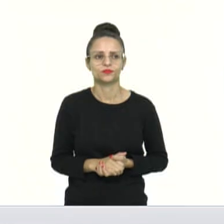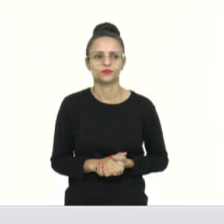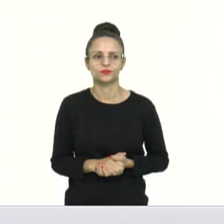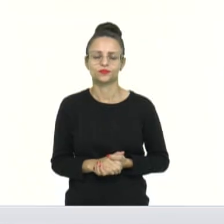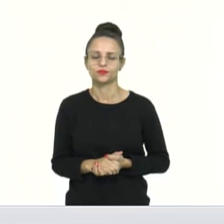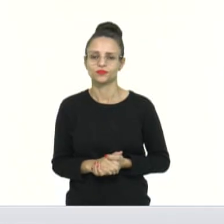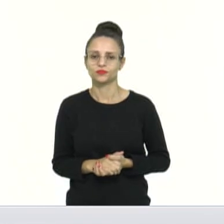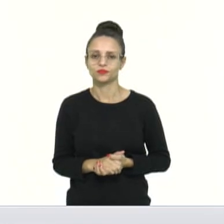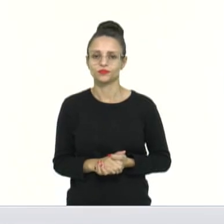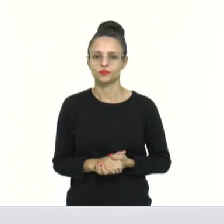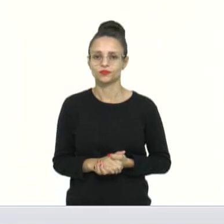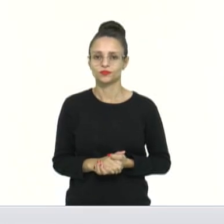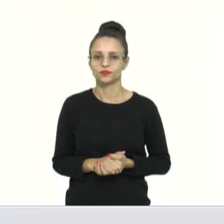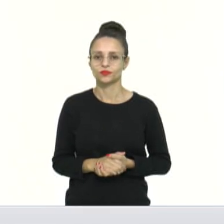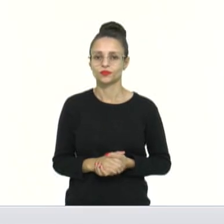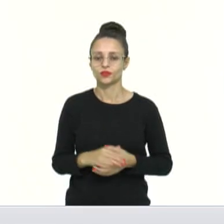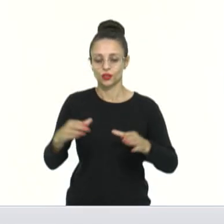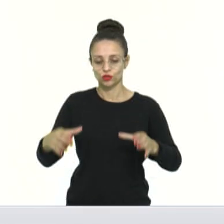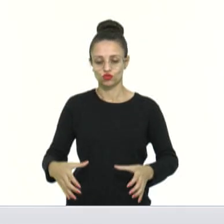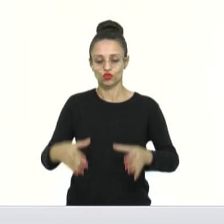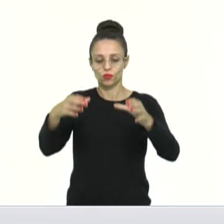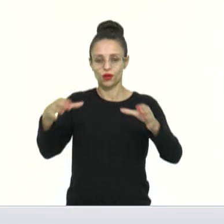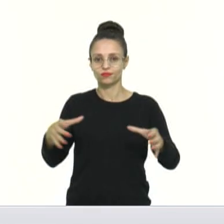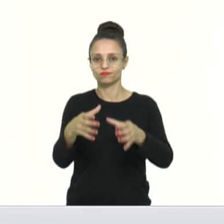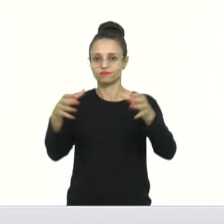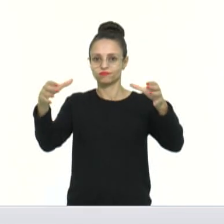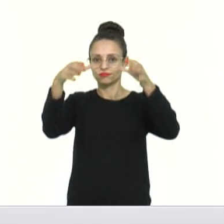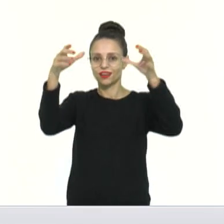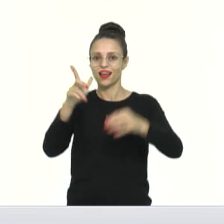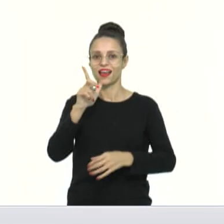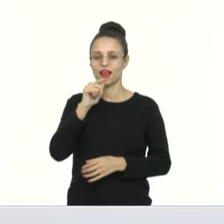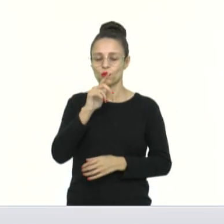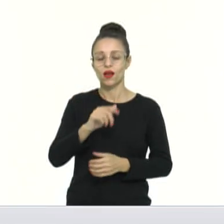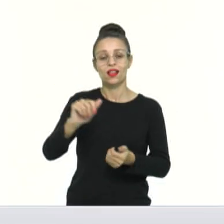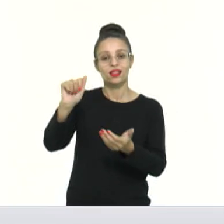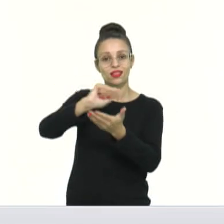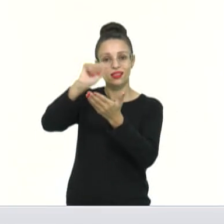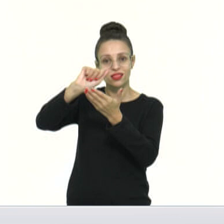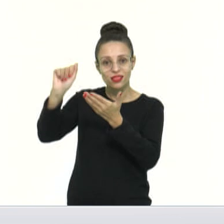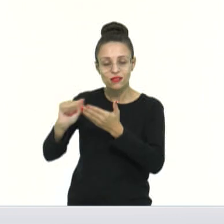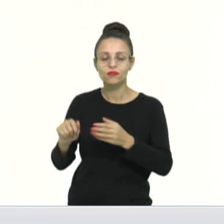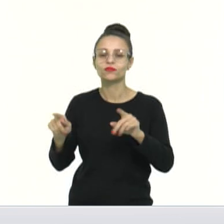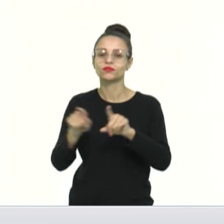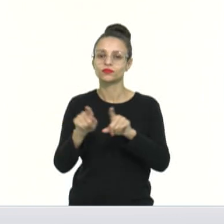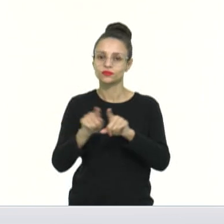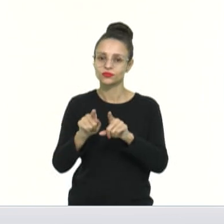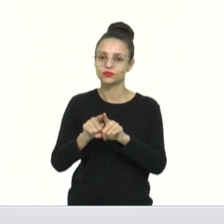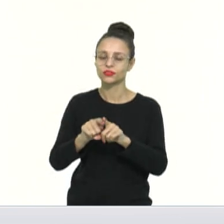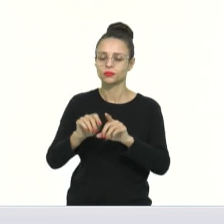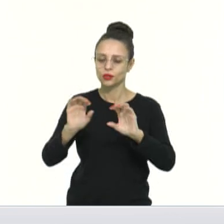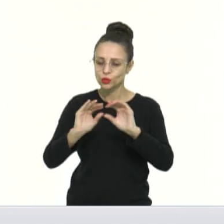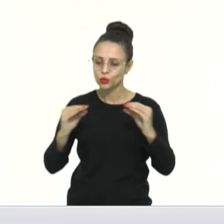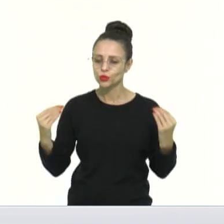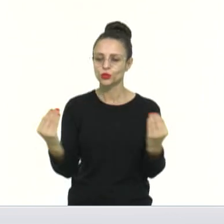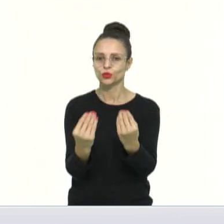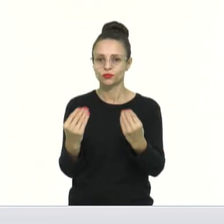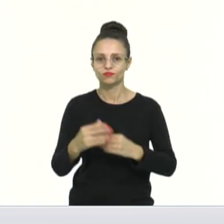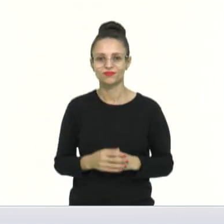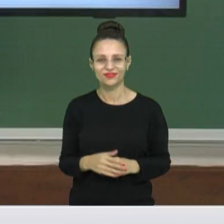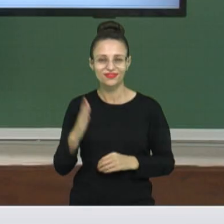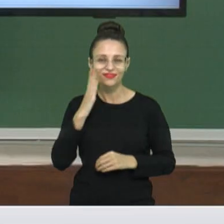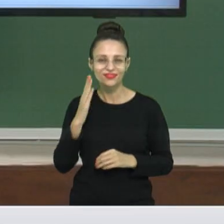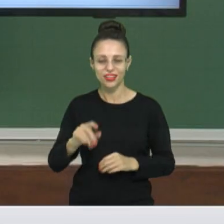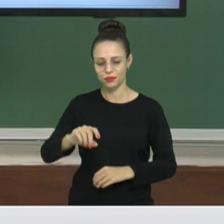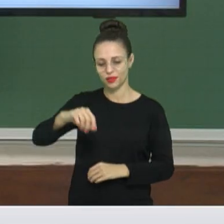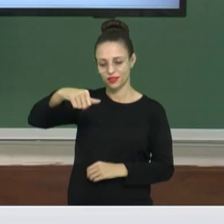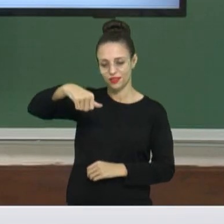Suporte de garrafão de água mineral. Lave-o sempre quando fizer a troca. Mantenha vedado quando não estiver em uso. Aquele